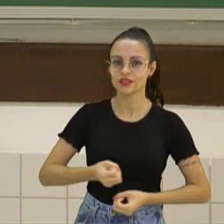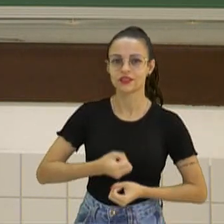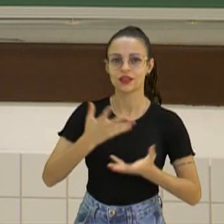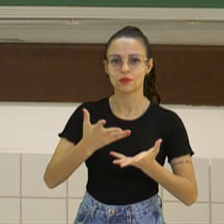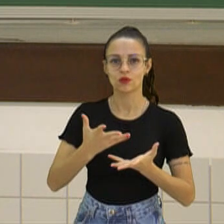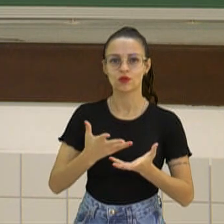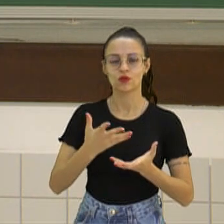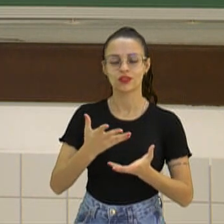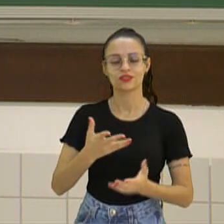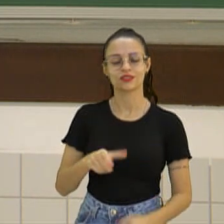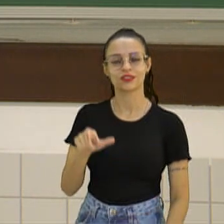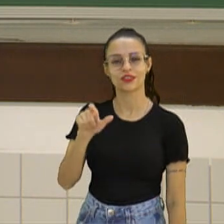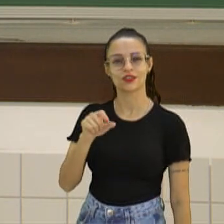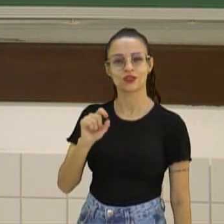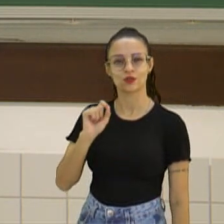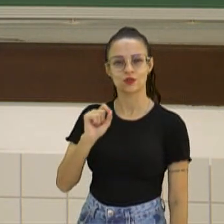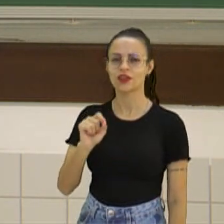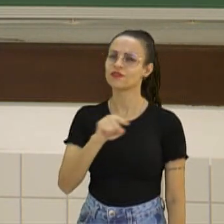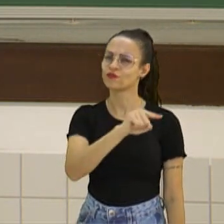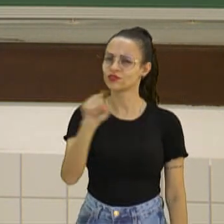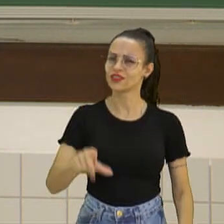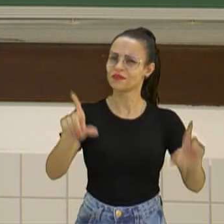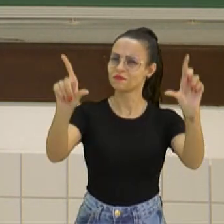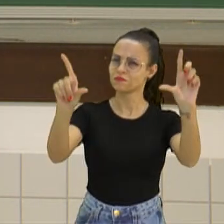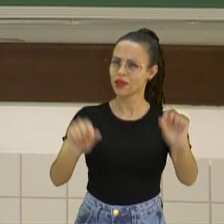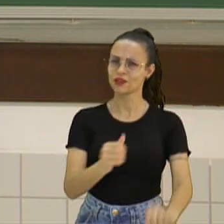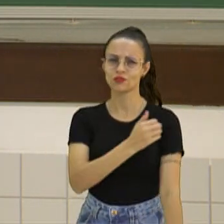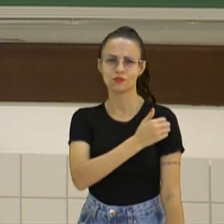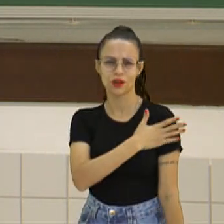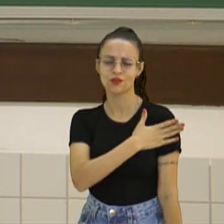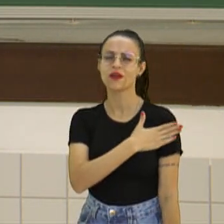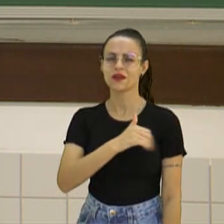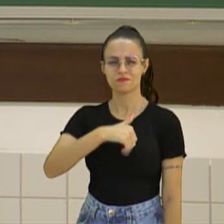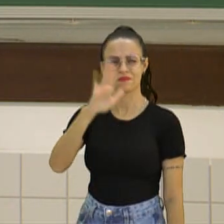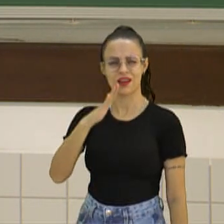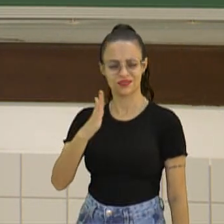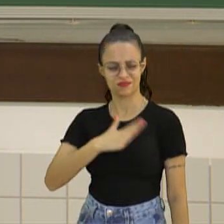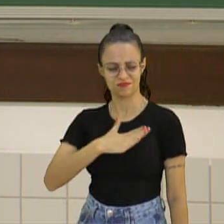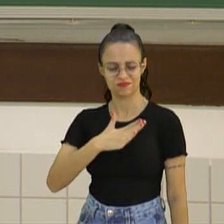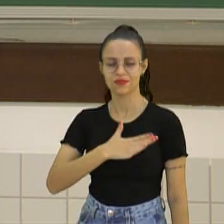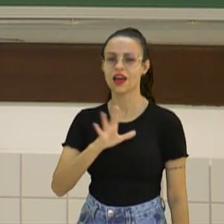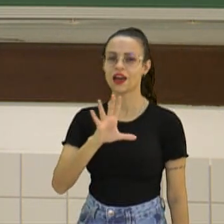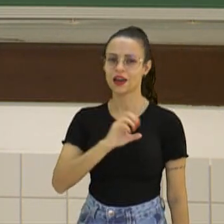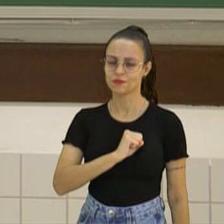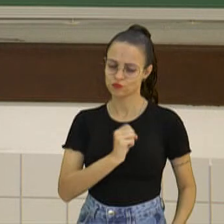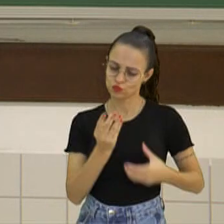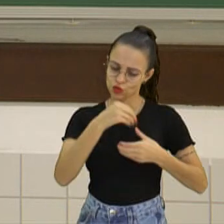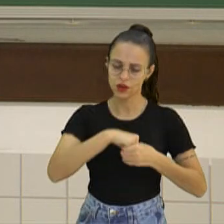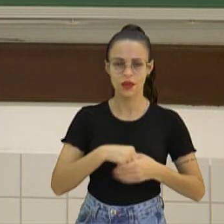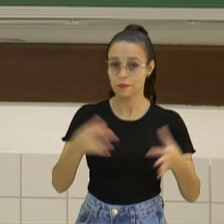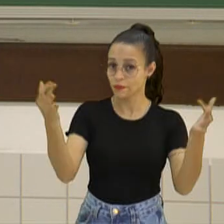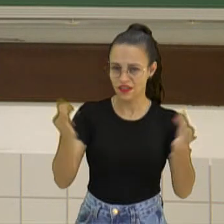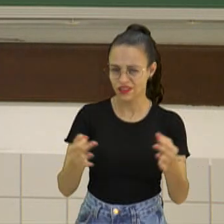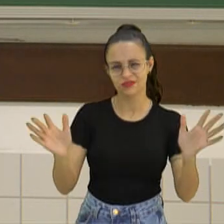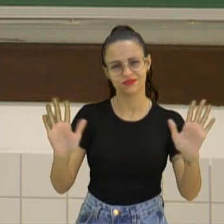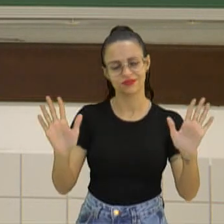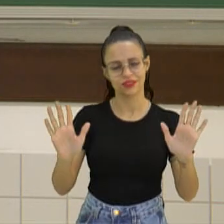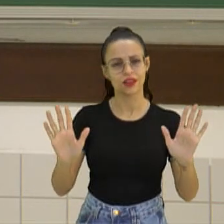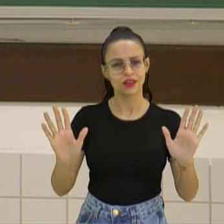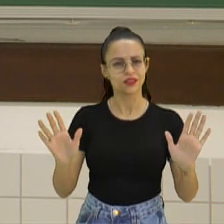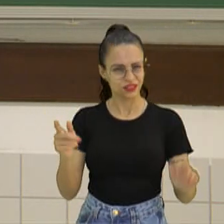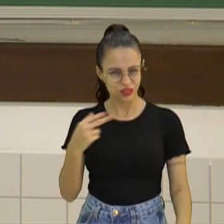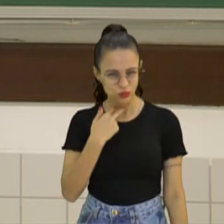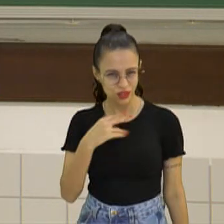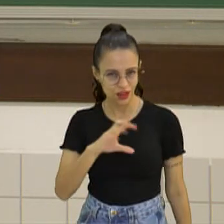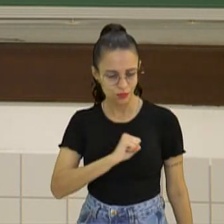a peça poeta brasileiro seja menos preconceito seja mais amor no peito não precisa ser perfeito mas se não